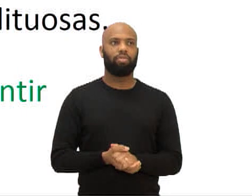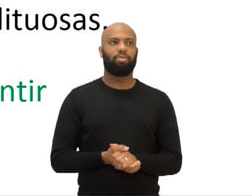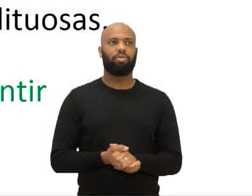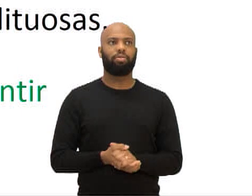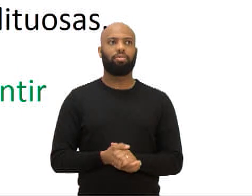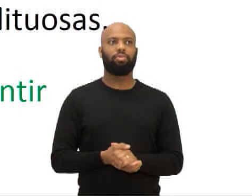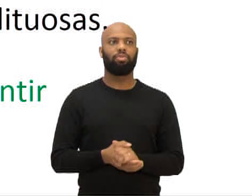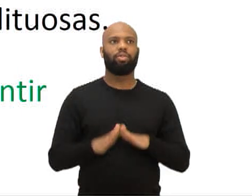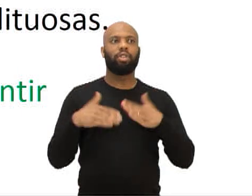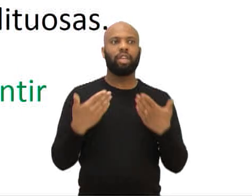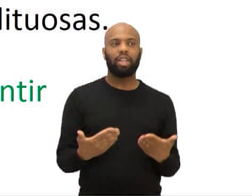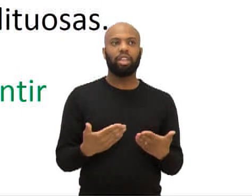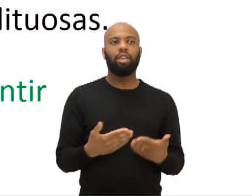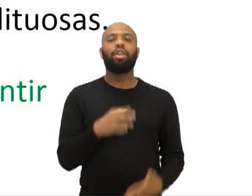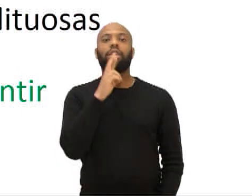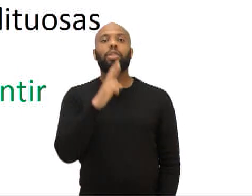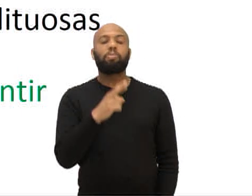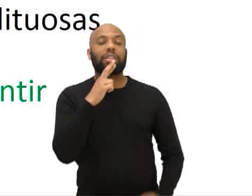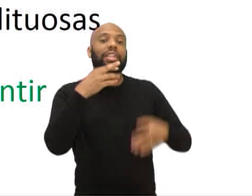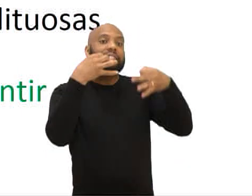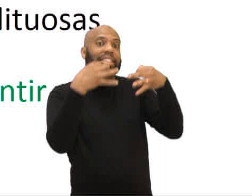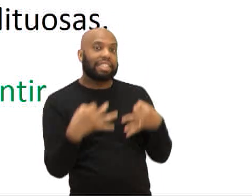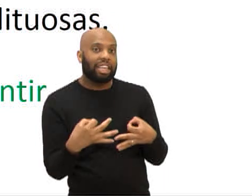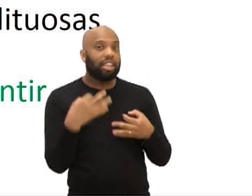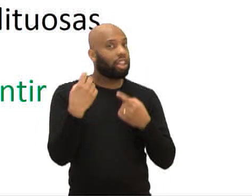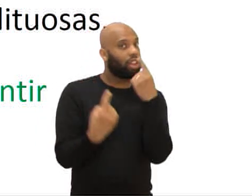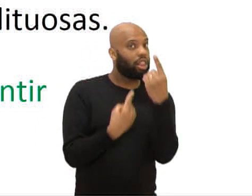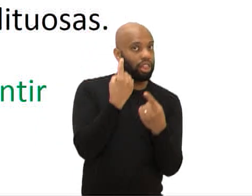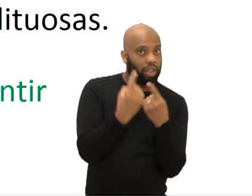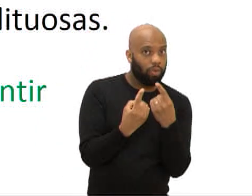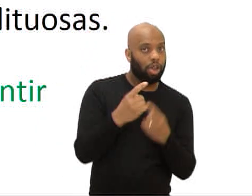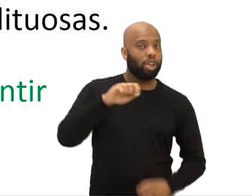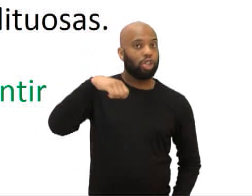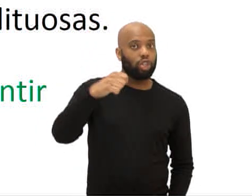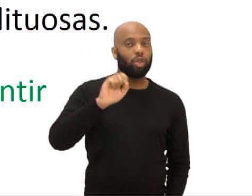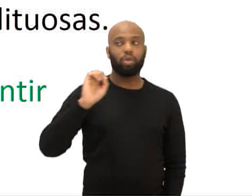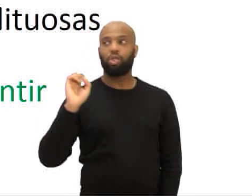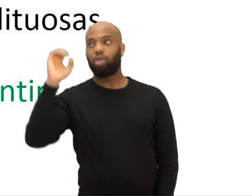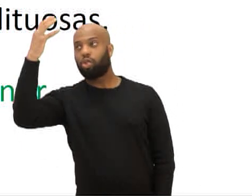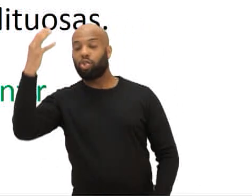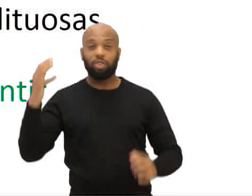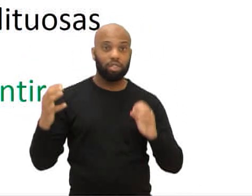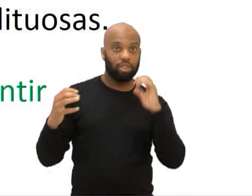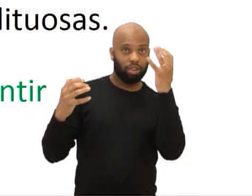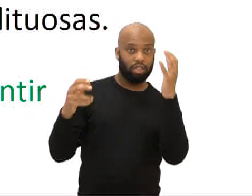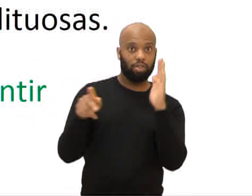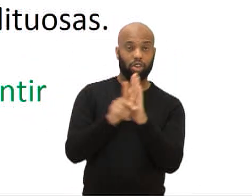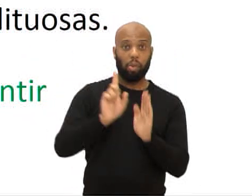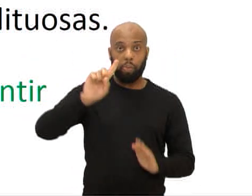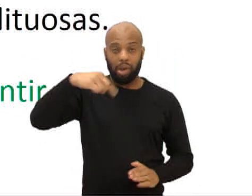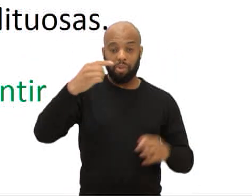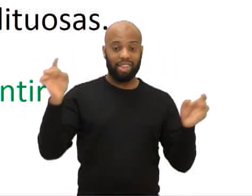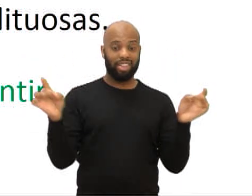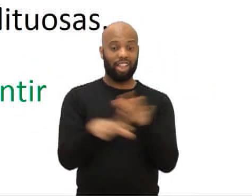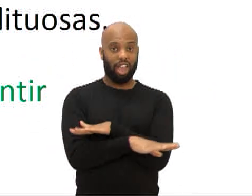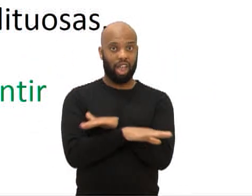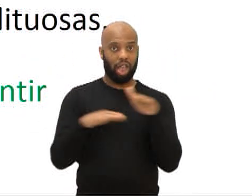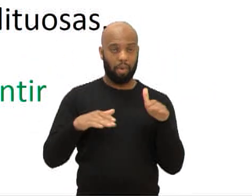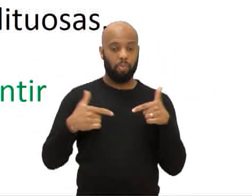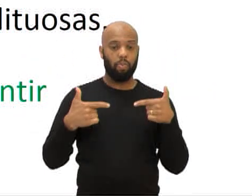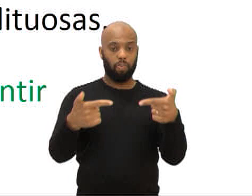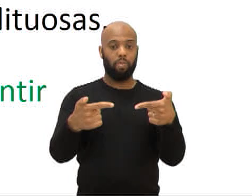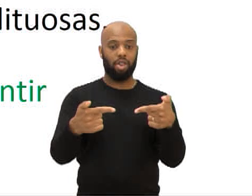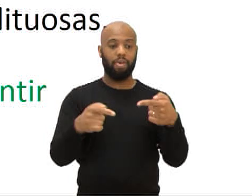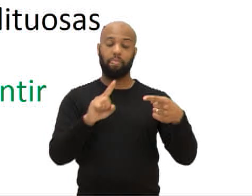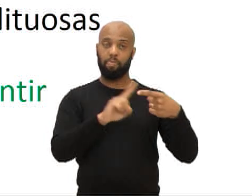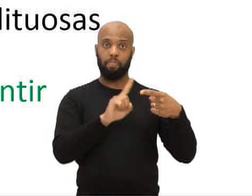Bom, as informações corretas quanto aos acontecimentos ocorridos no pós-guerra são